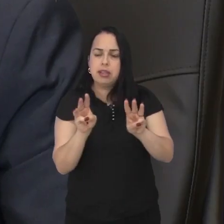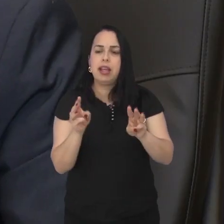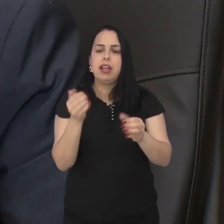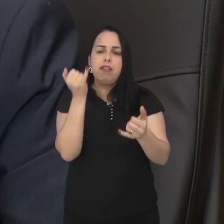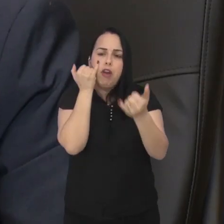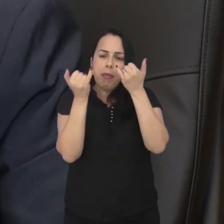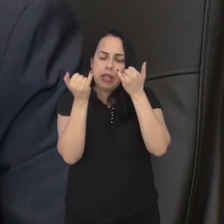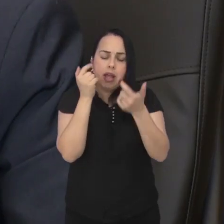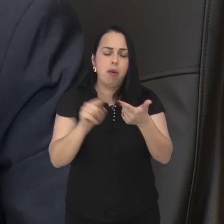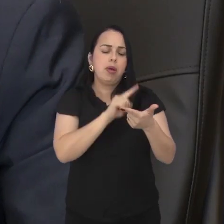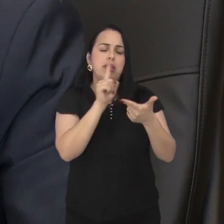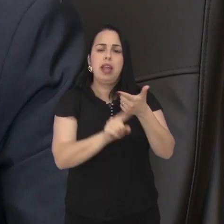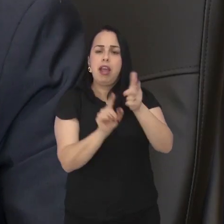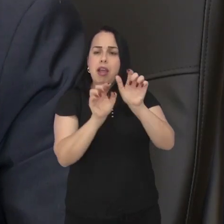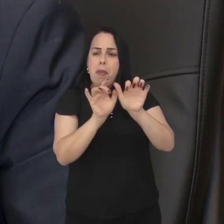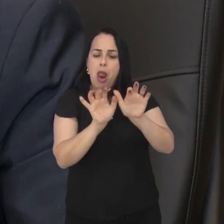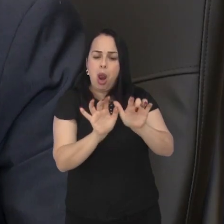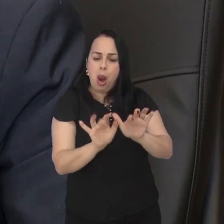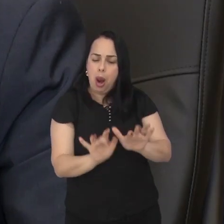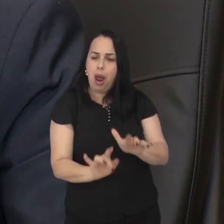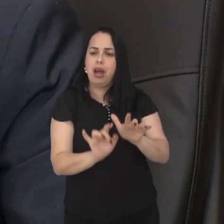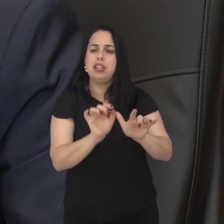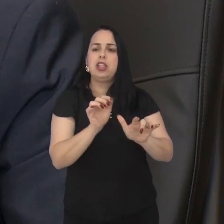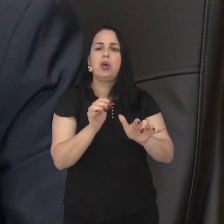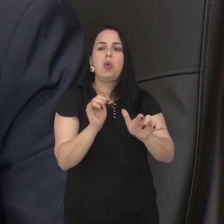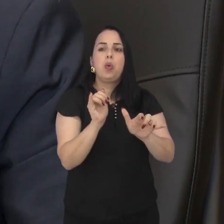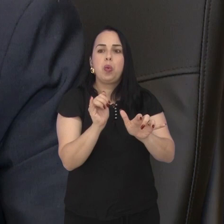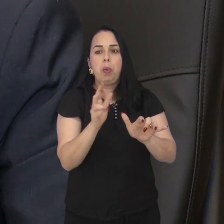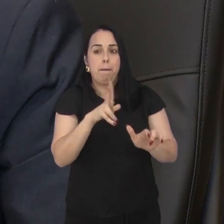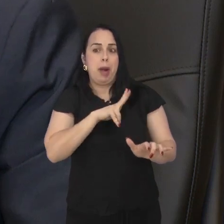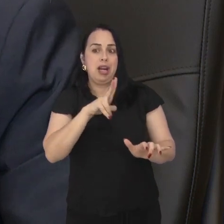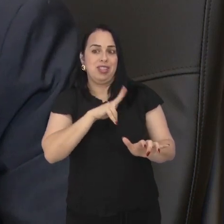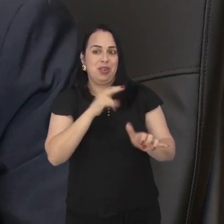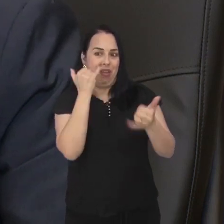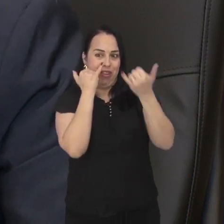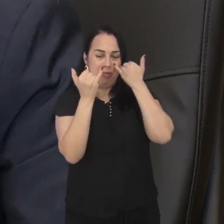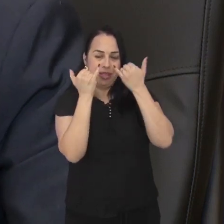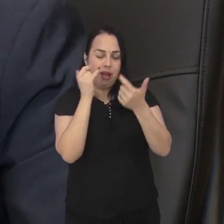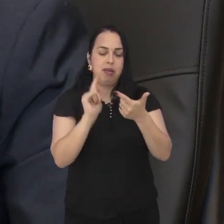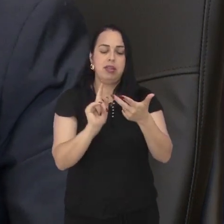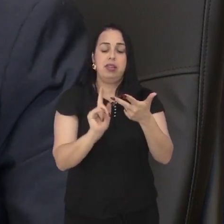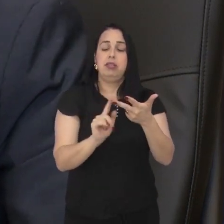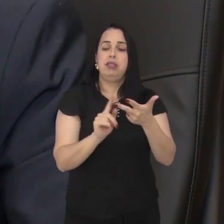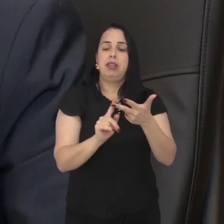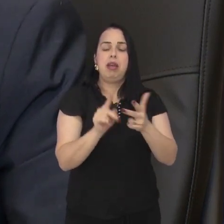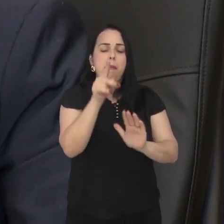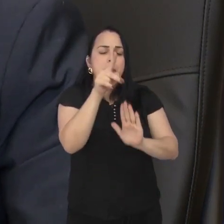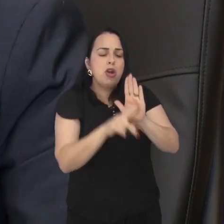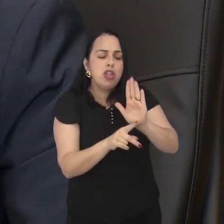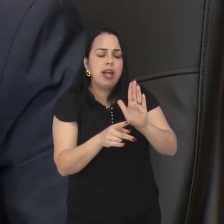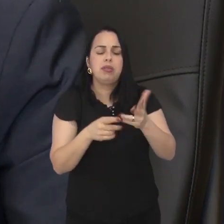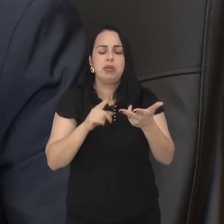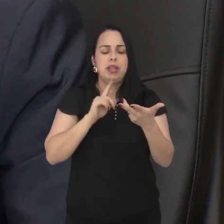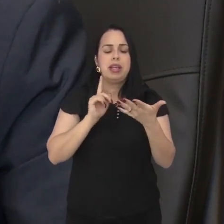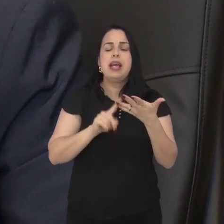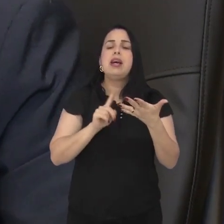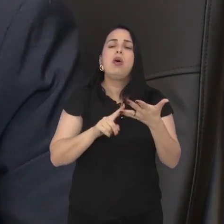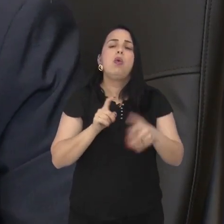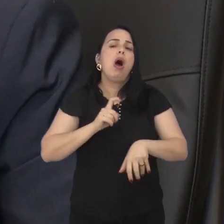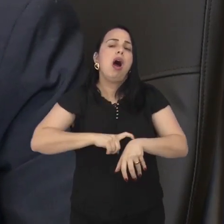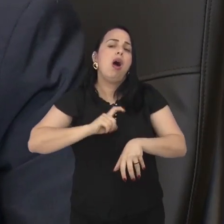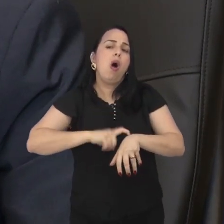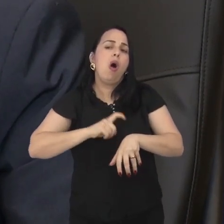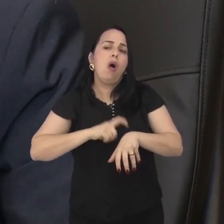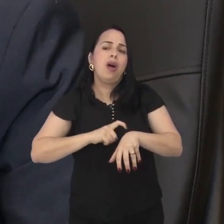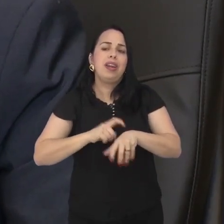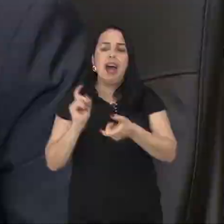ter um formulário onde ele pode participar, dar suas sugestões, vai saber ali o horário das reuniões,